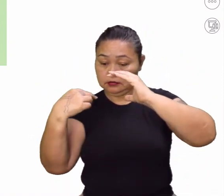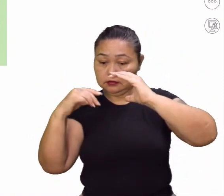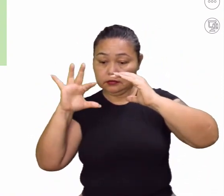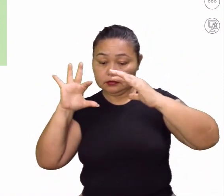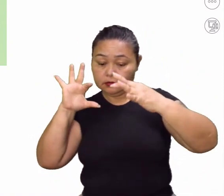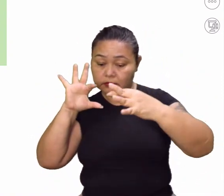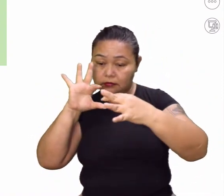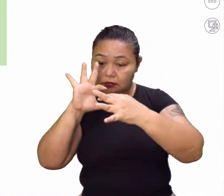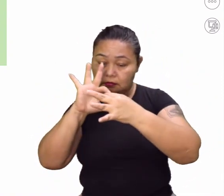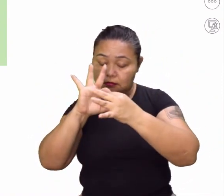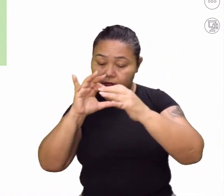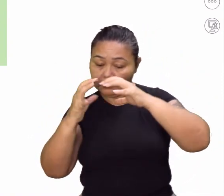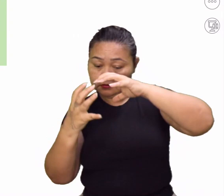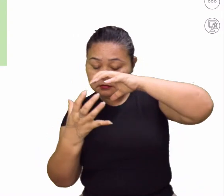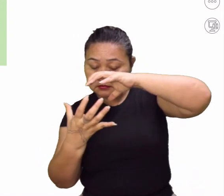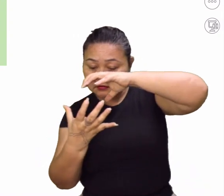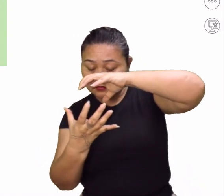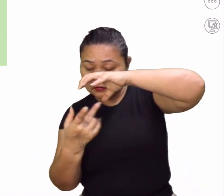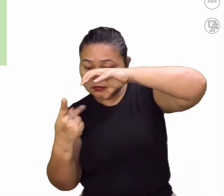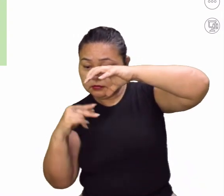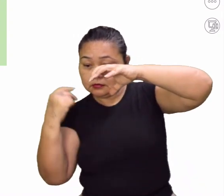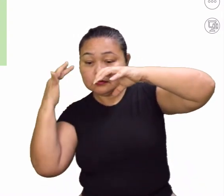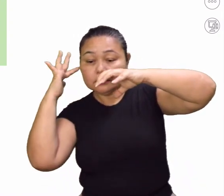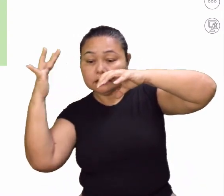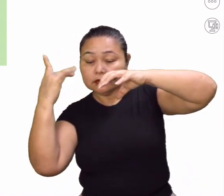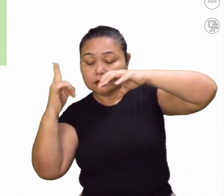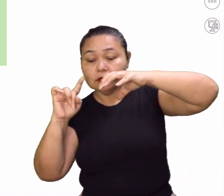próprio eixo imaginário.